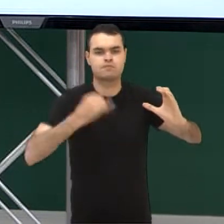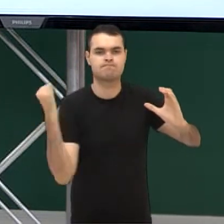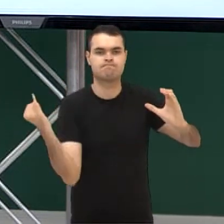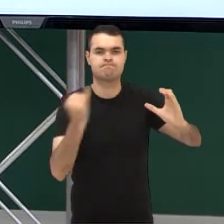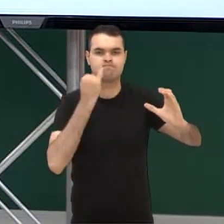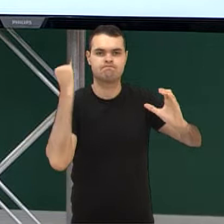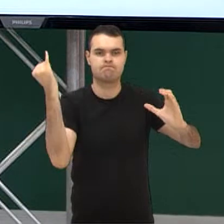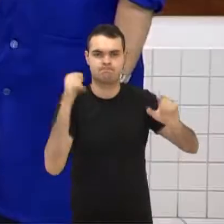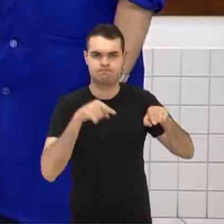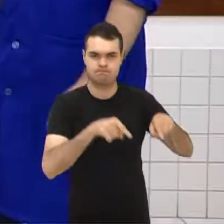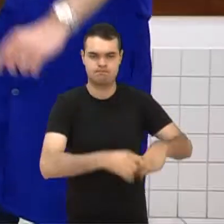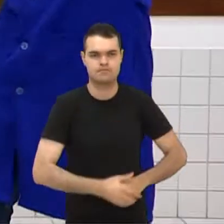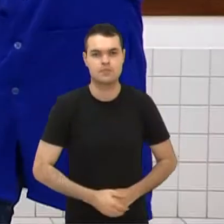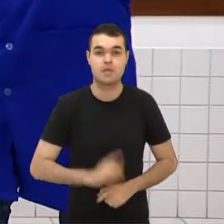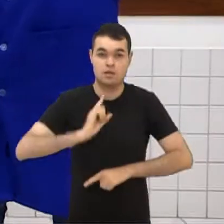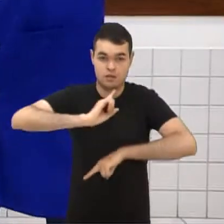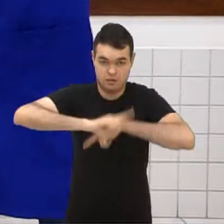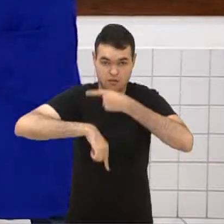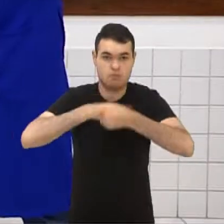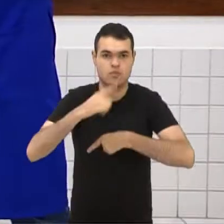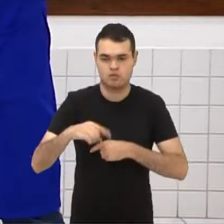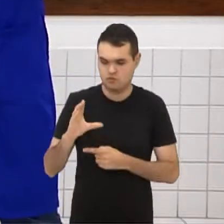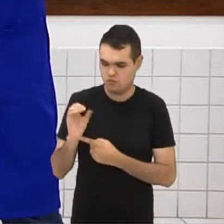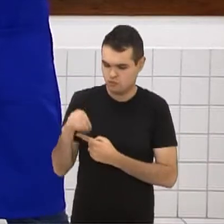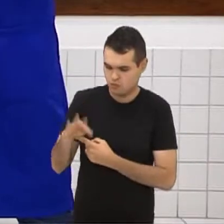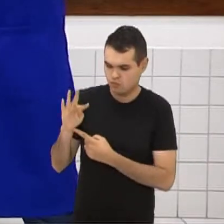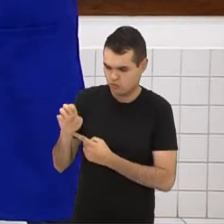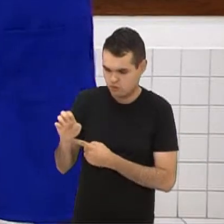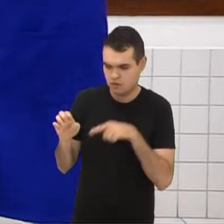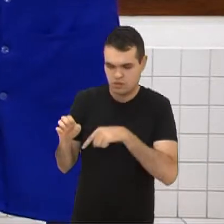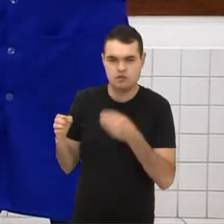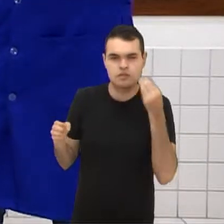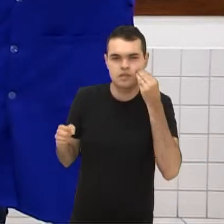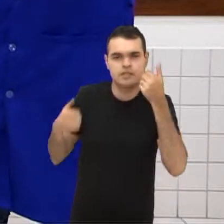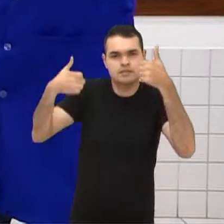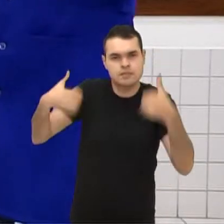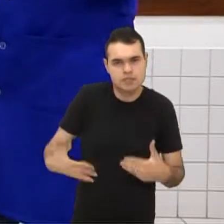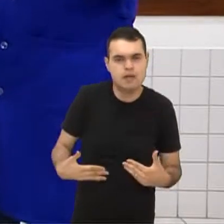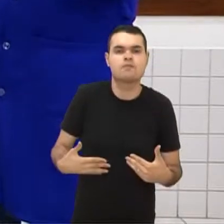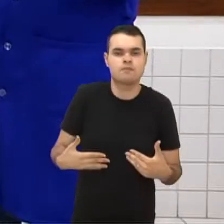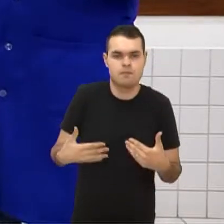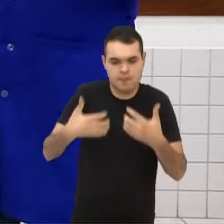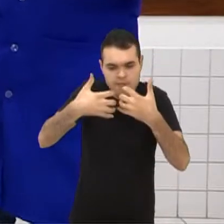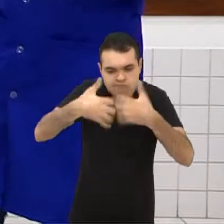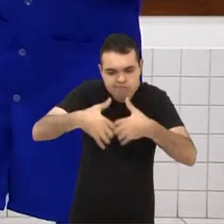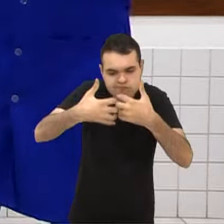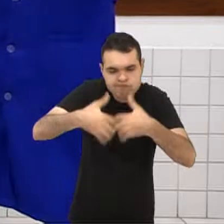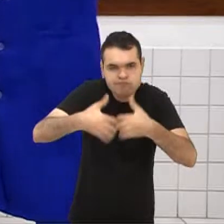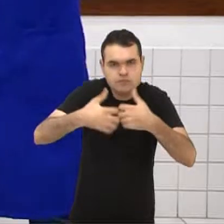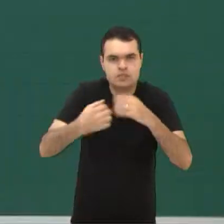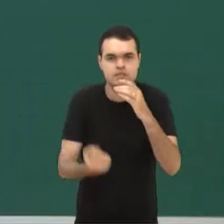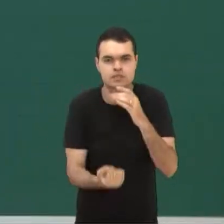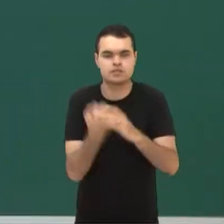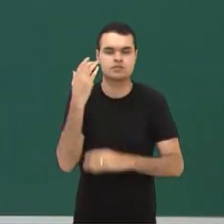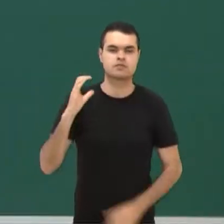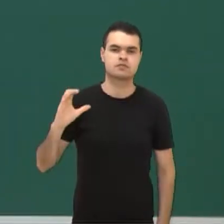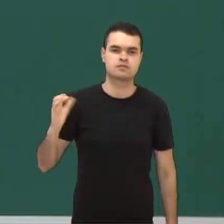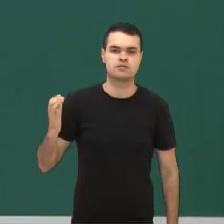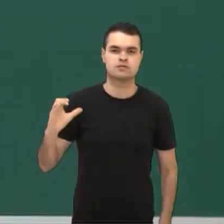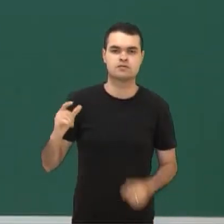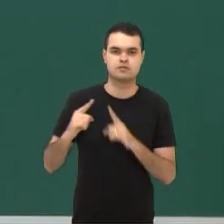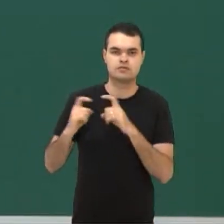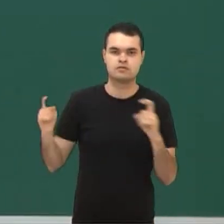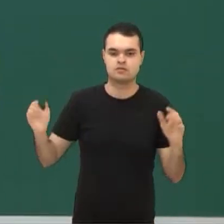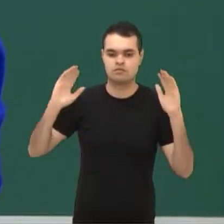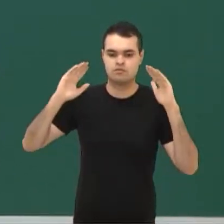Sim. Né? Na verdade, depois o Augusto Conte, né, professor, ele vai tentar explicar o funcionamento e a criação da ciência a partir de uma